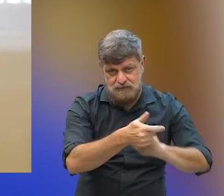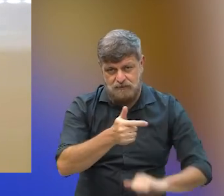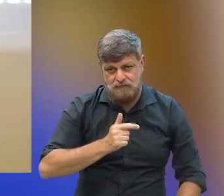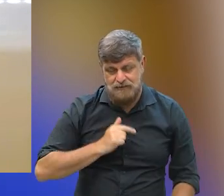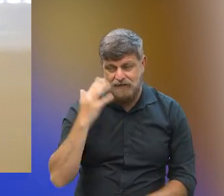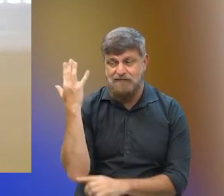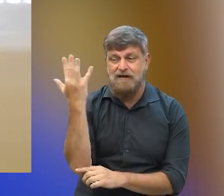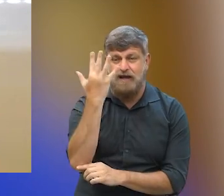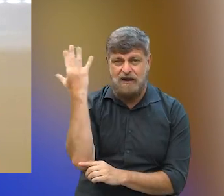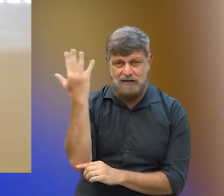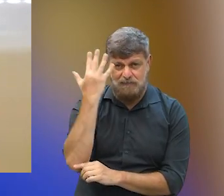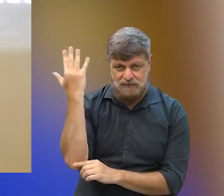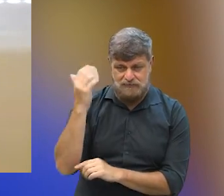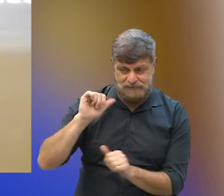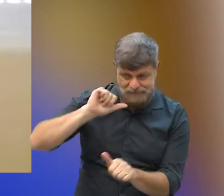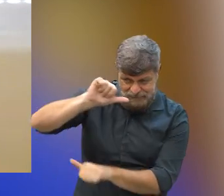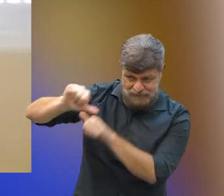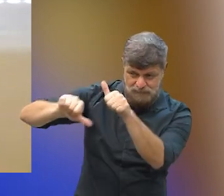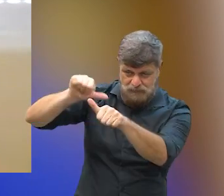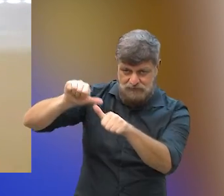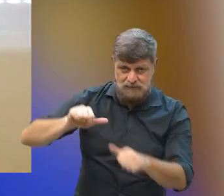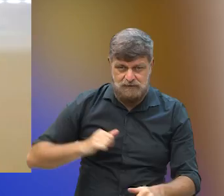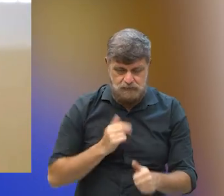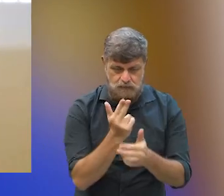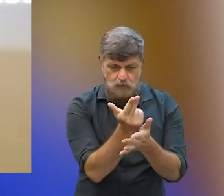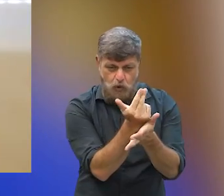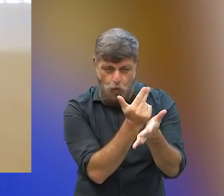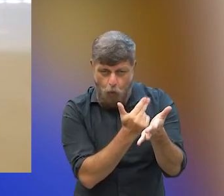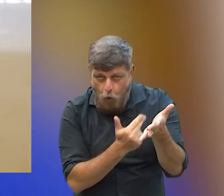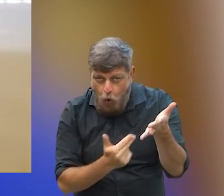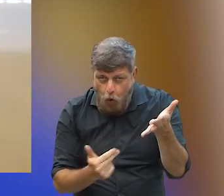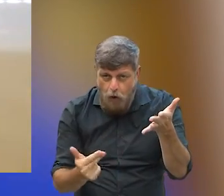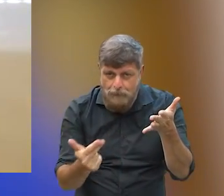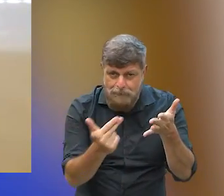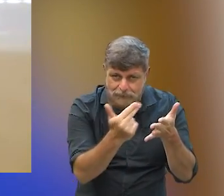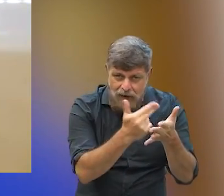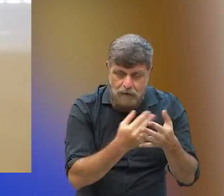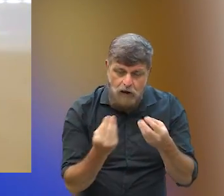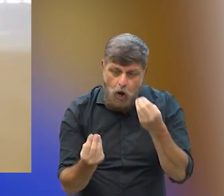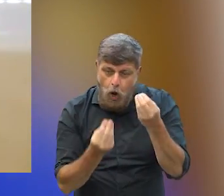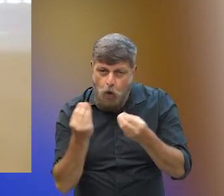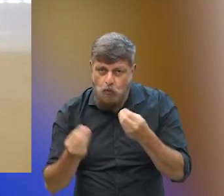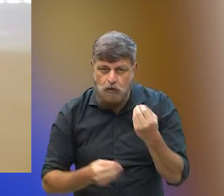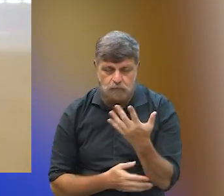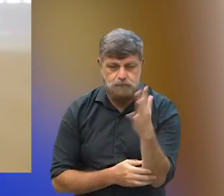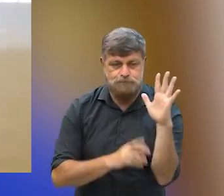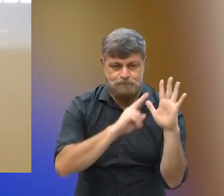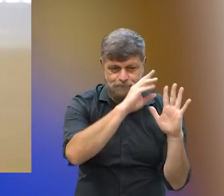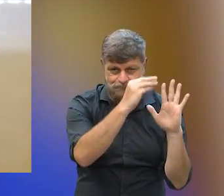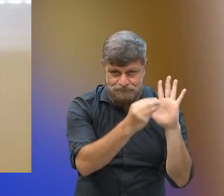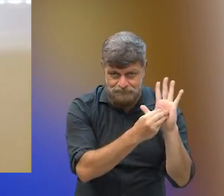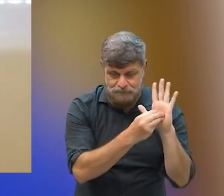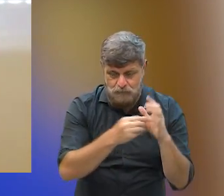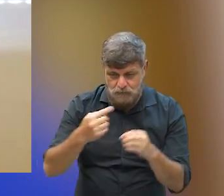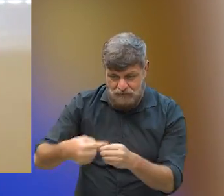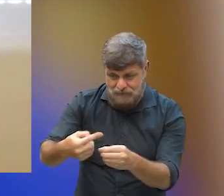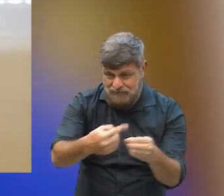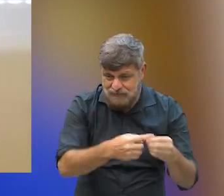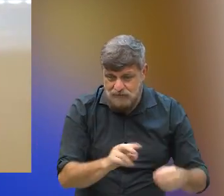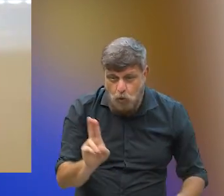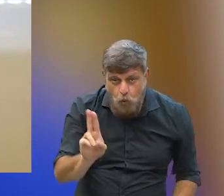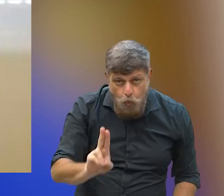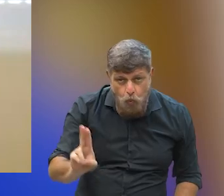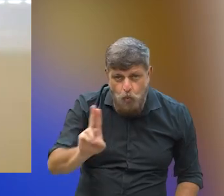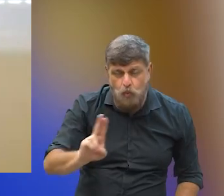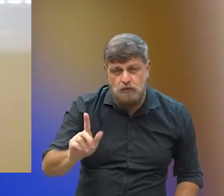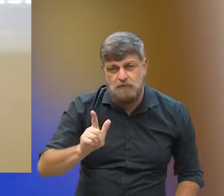mudanças climáticas. Então, esses mapas de ecossistemas, de como é que eles estão nos municípios, vão ser muito úteis para